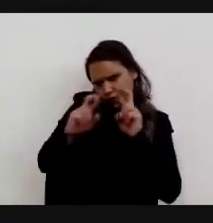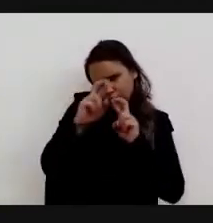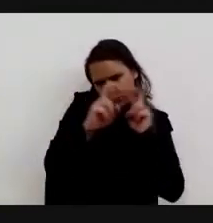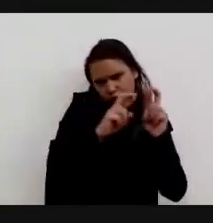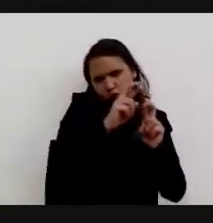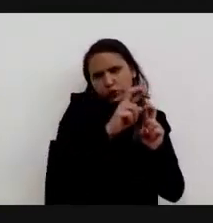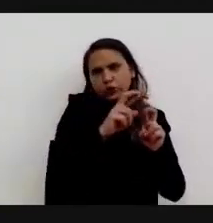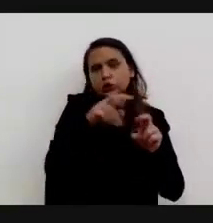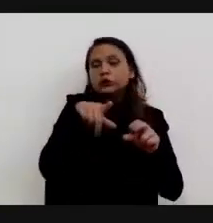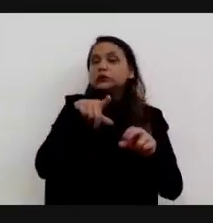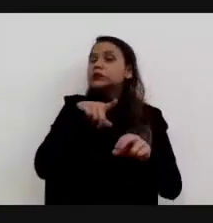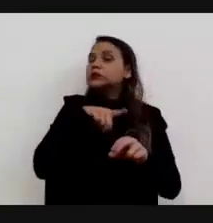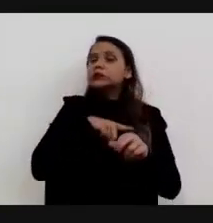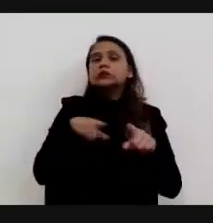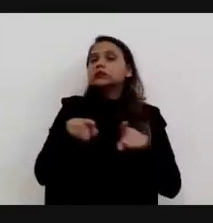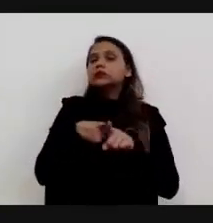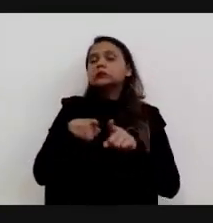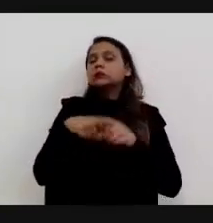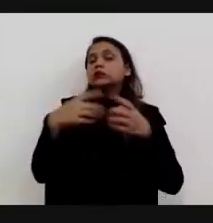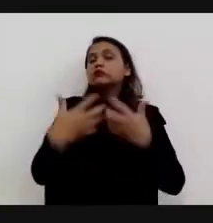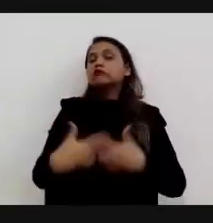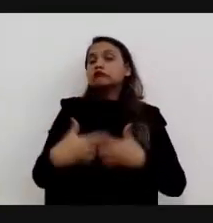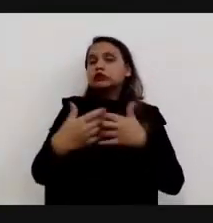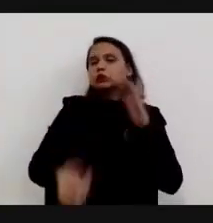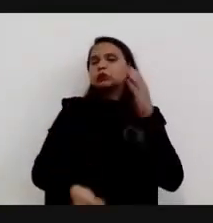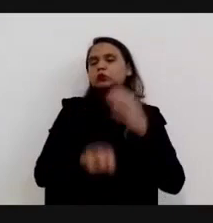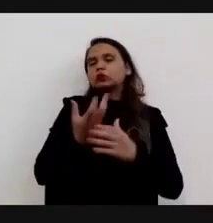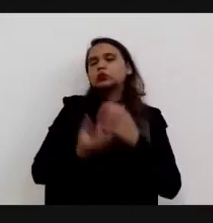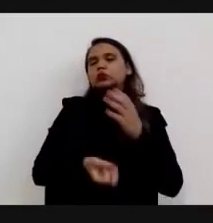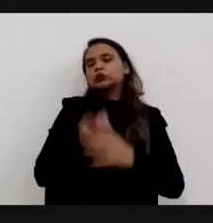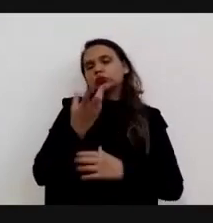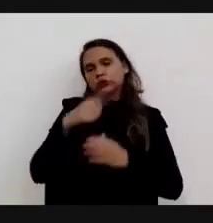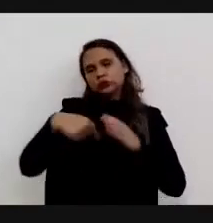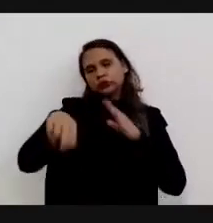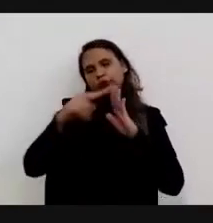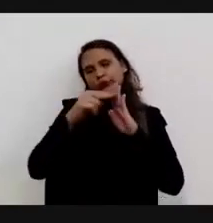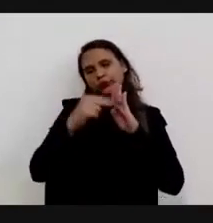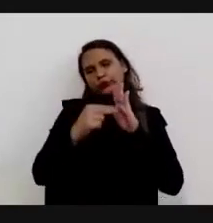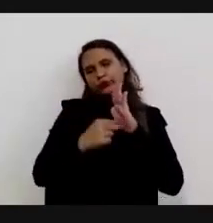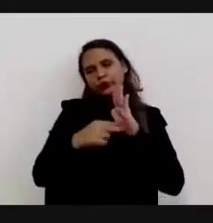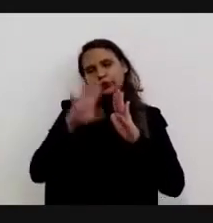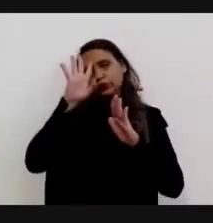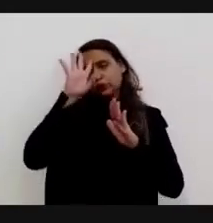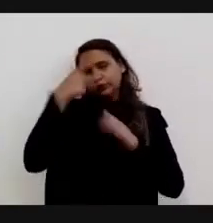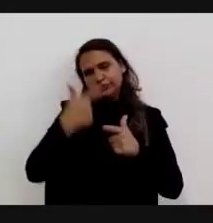também a função de produzir normas para resolver o problema.